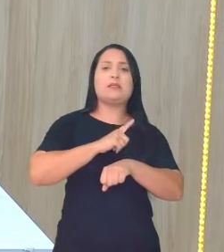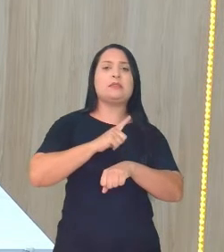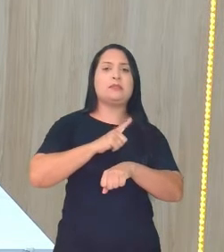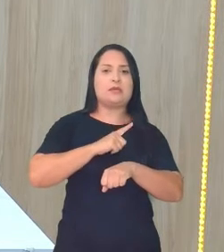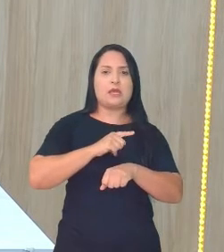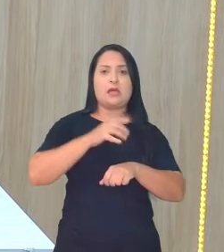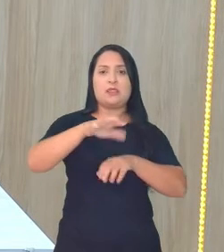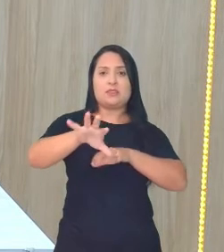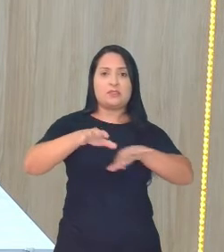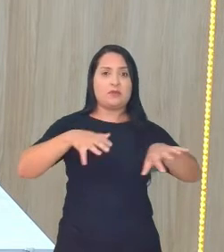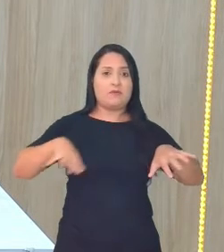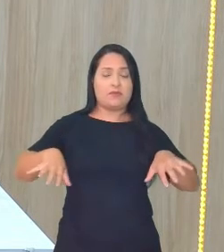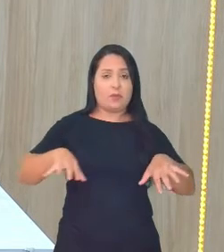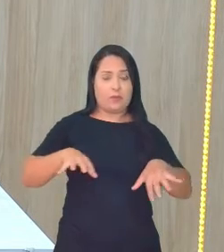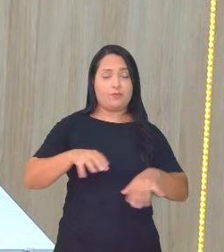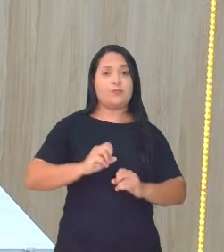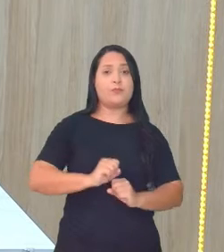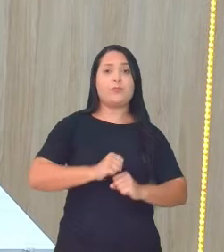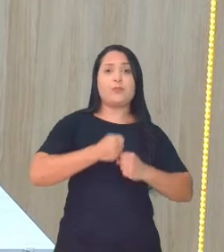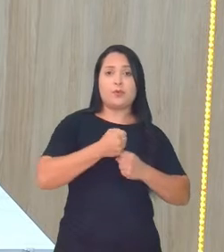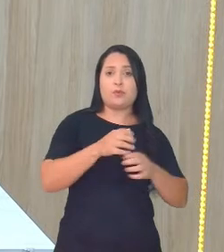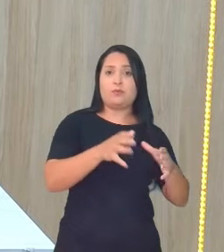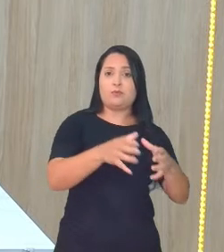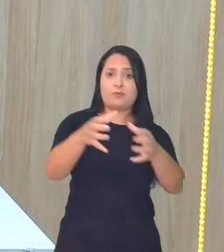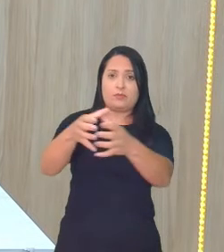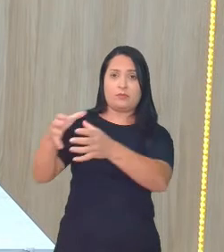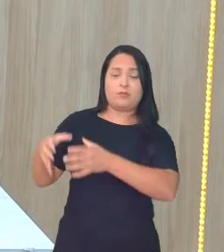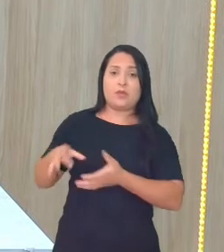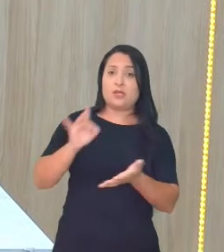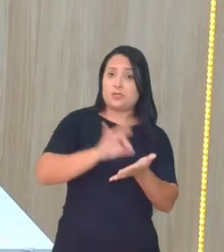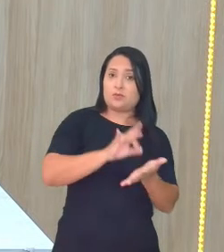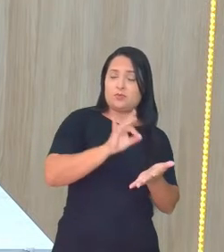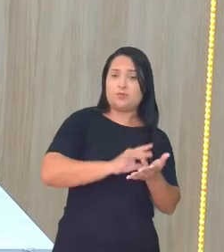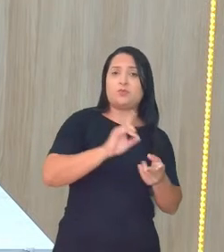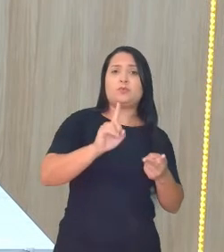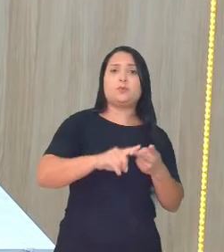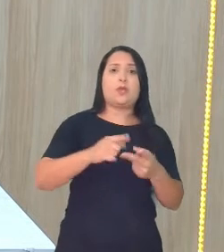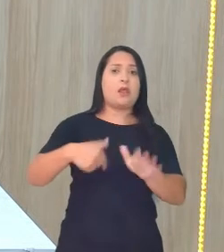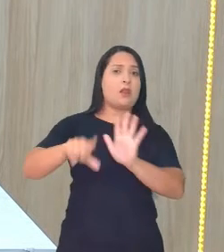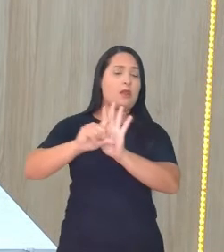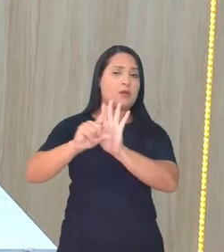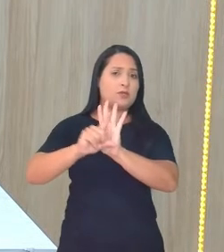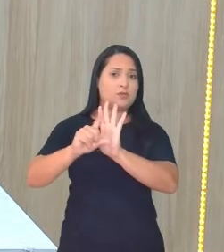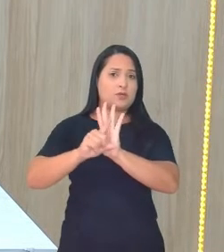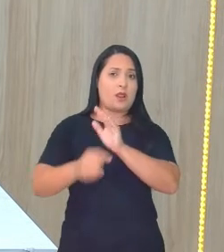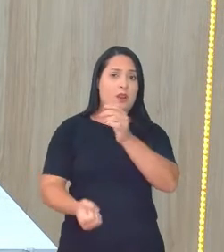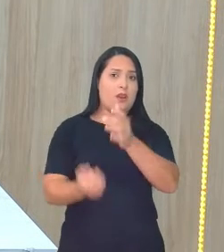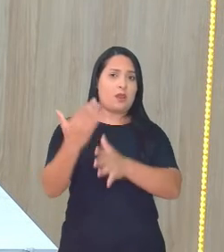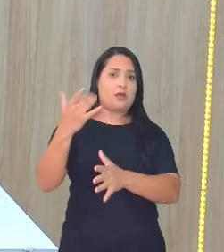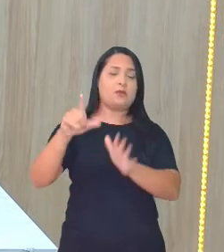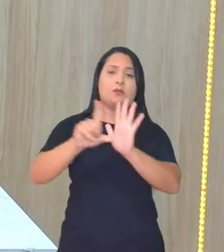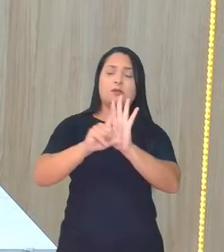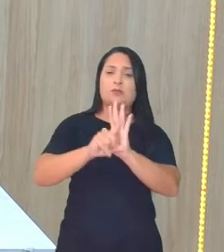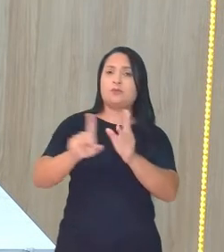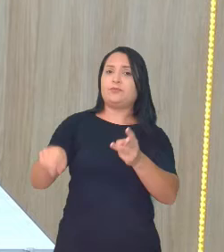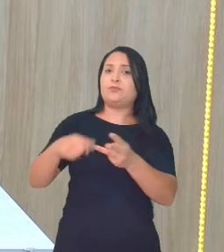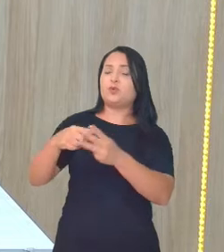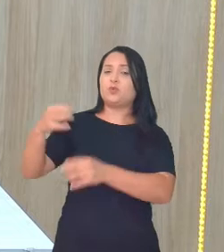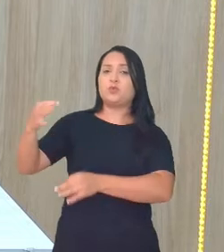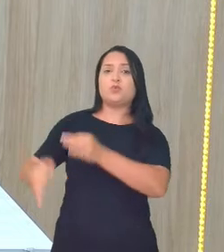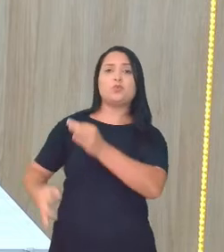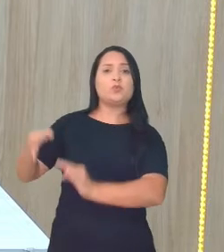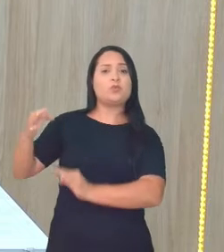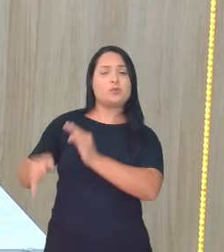essa divisão dos poderes, né, do executivo, quem executa, do legislativo, da elaboração ali das leis, e